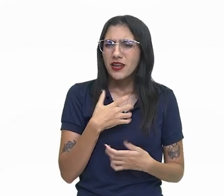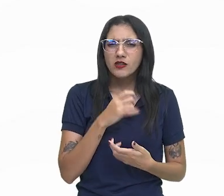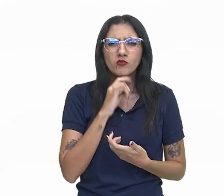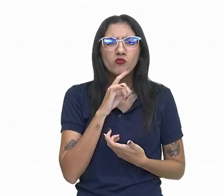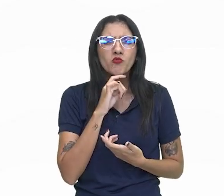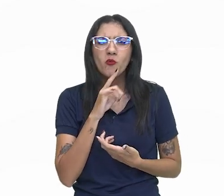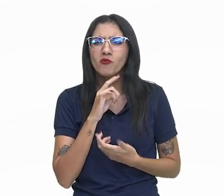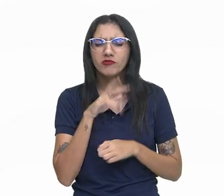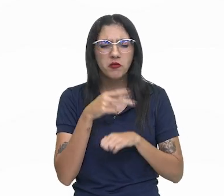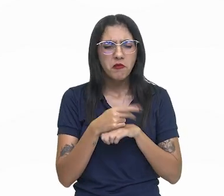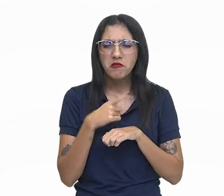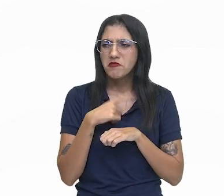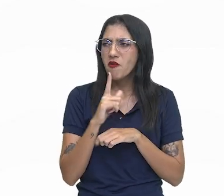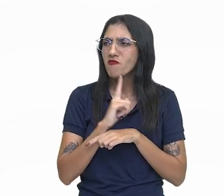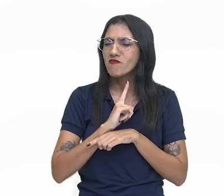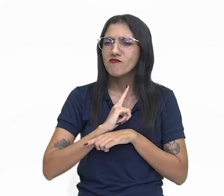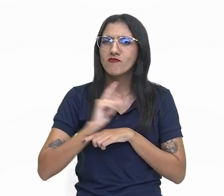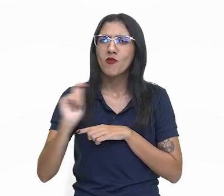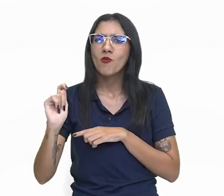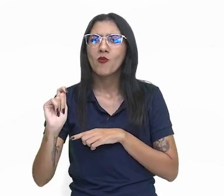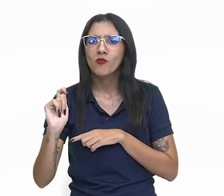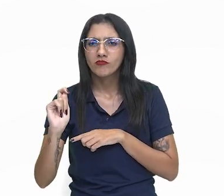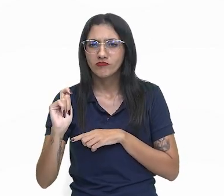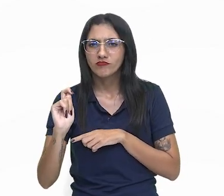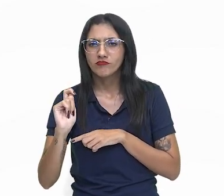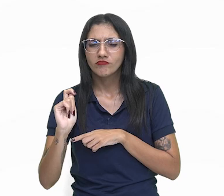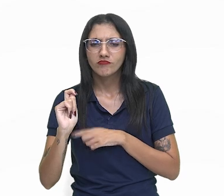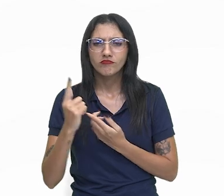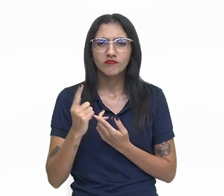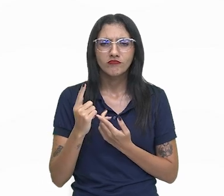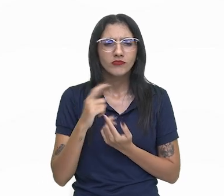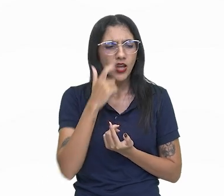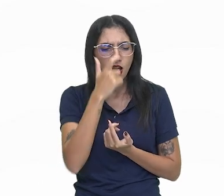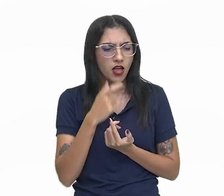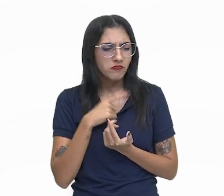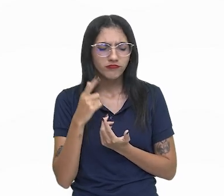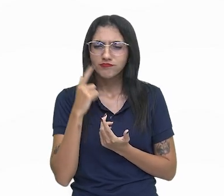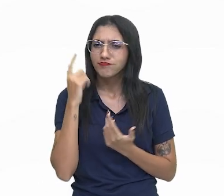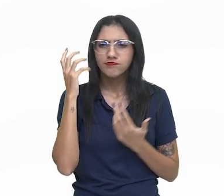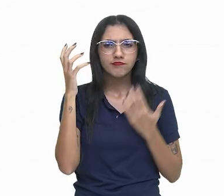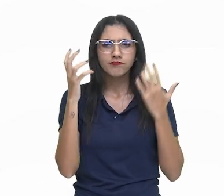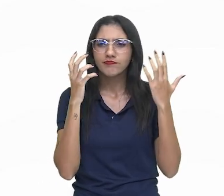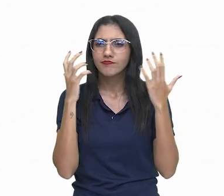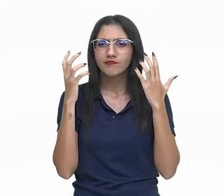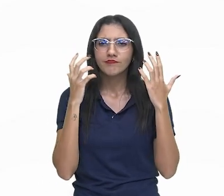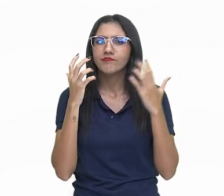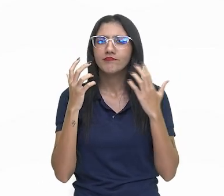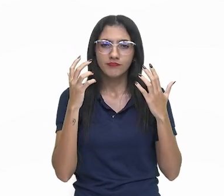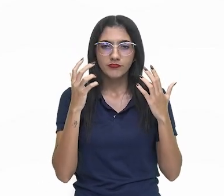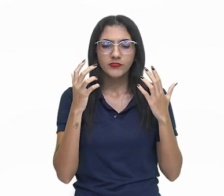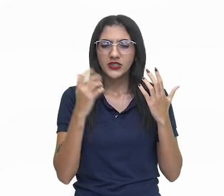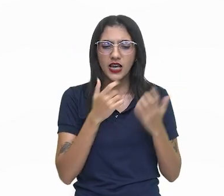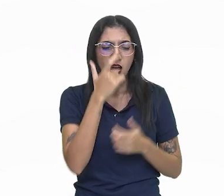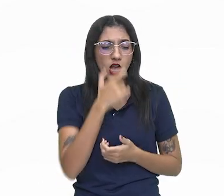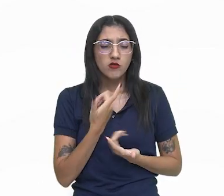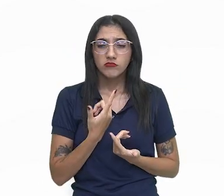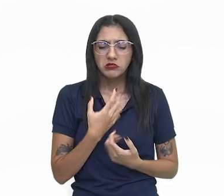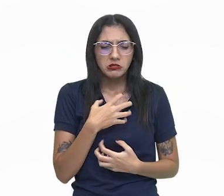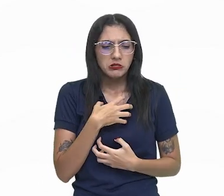daqui. Eu vai embora. Eu fico fora de si. Eu fico